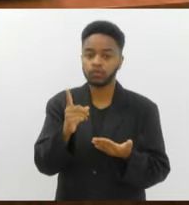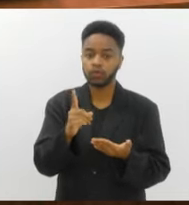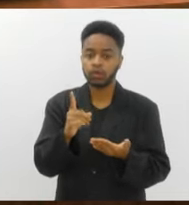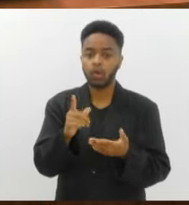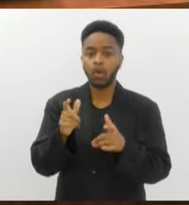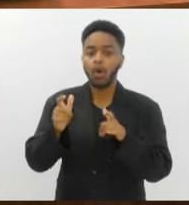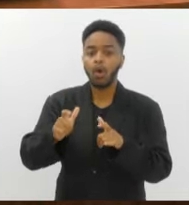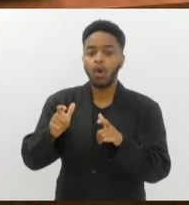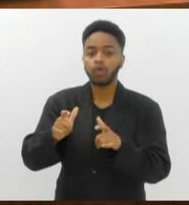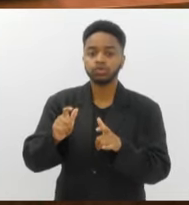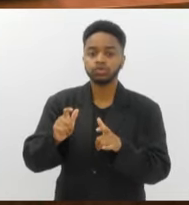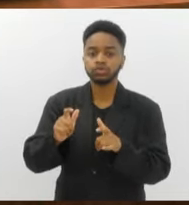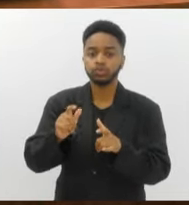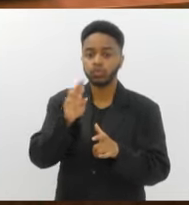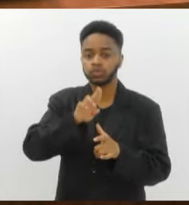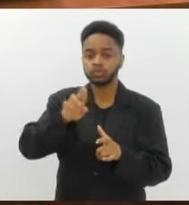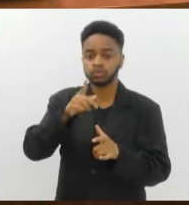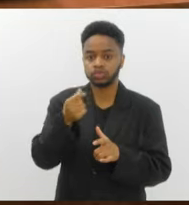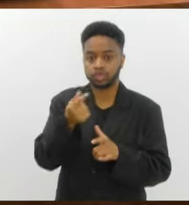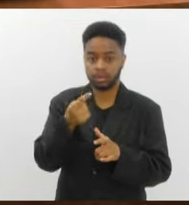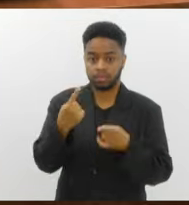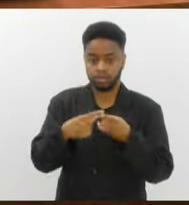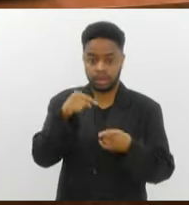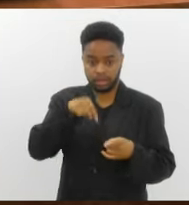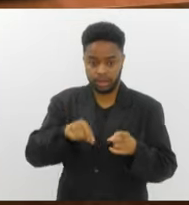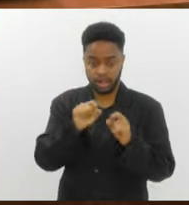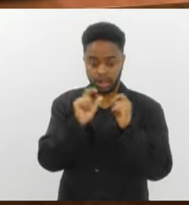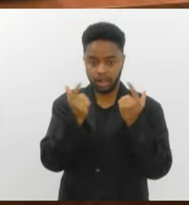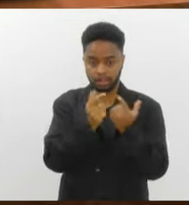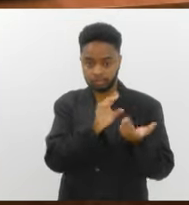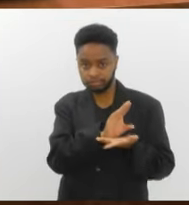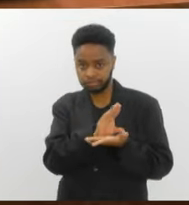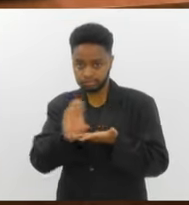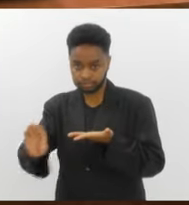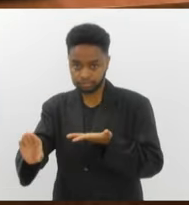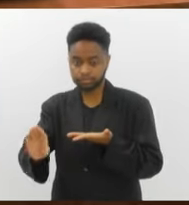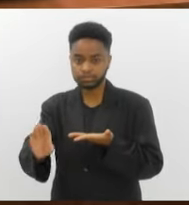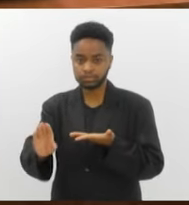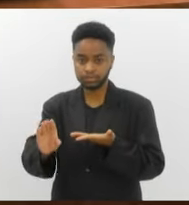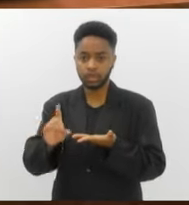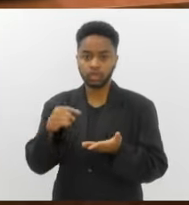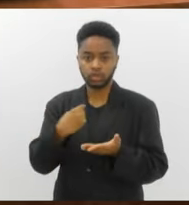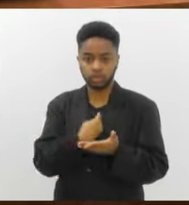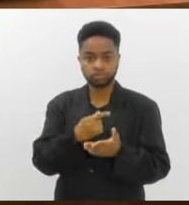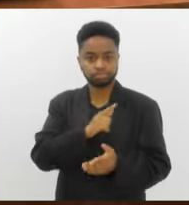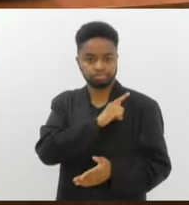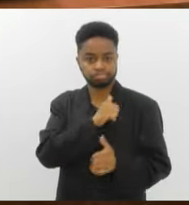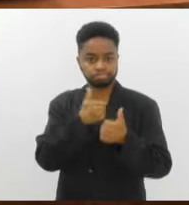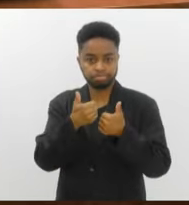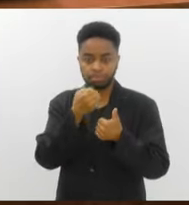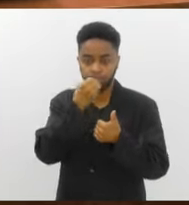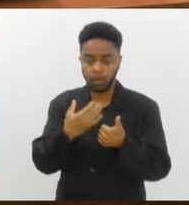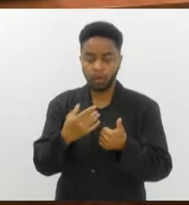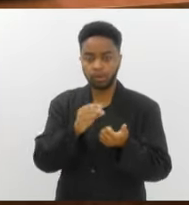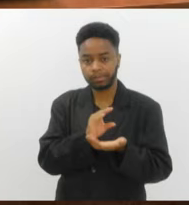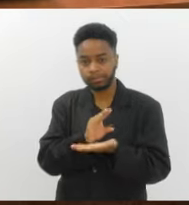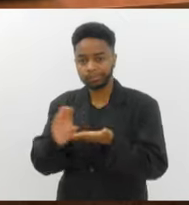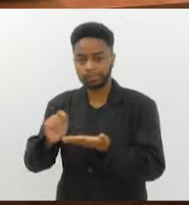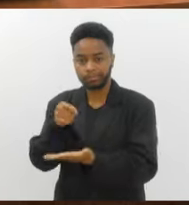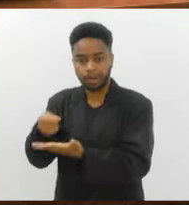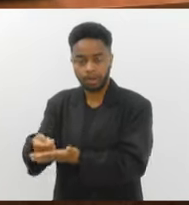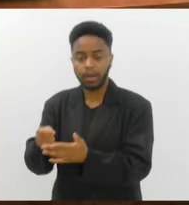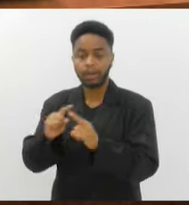colocou os recursos que vieram daqui, da Assembleia Legislativa, fruto da austeridade e de uma boa gestão da presidência. E aí,